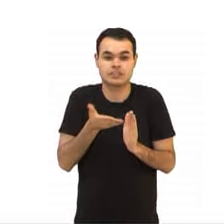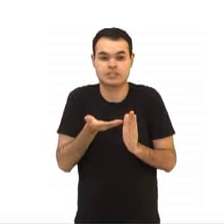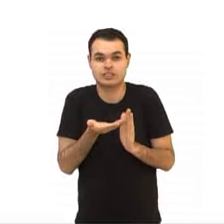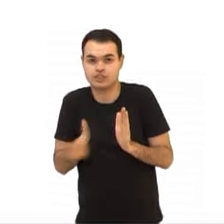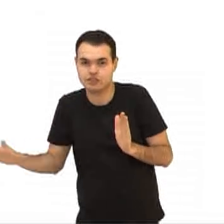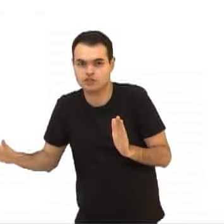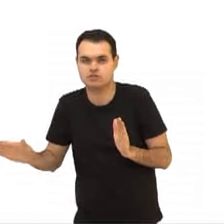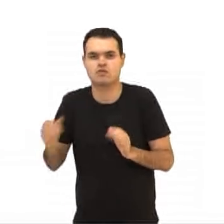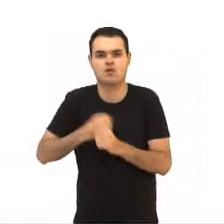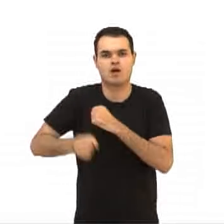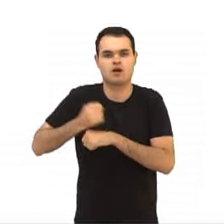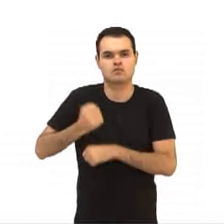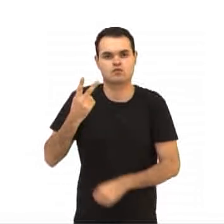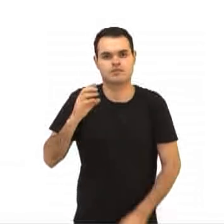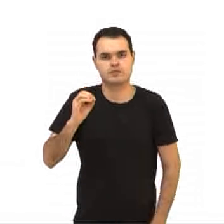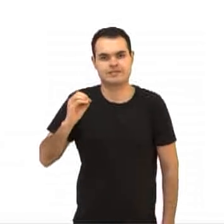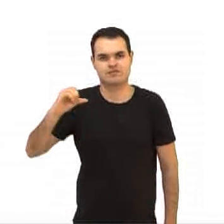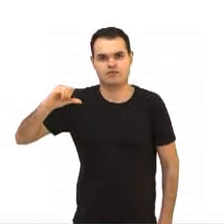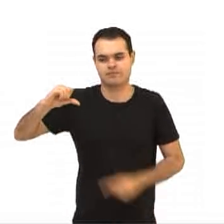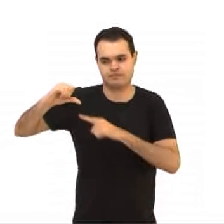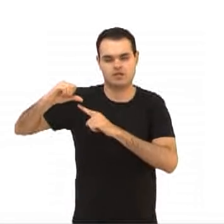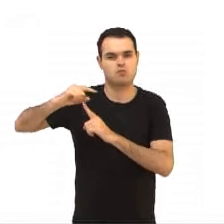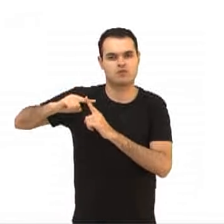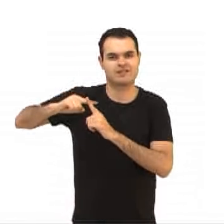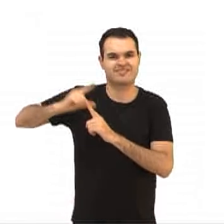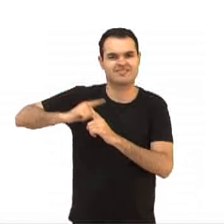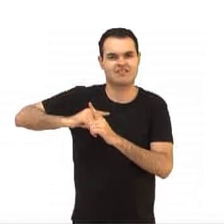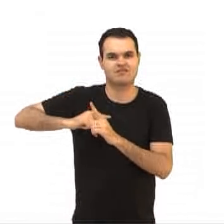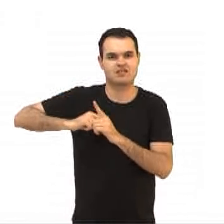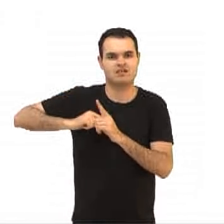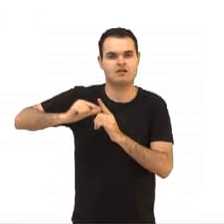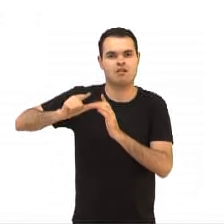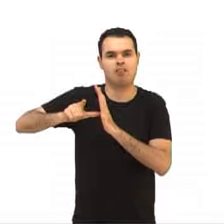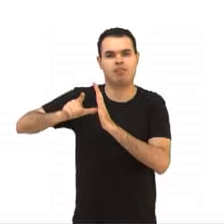ano de 2009, quando teve uma retração de